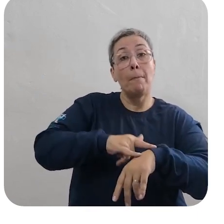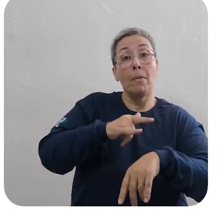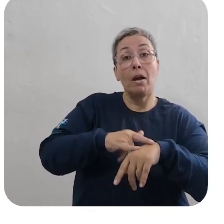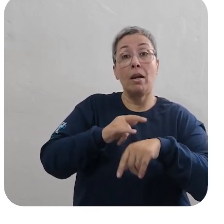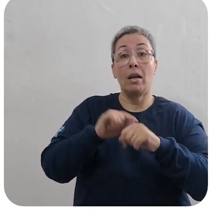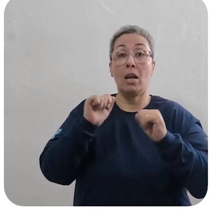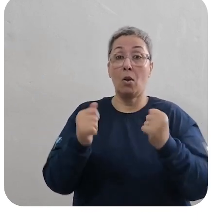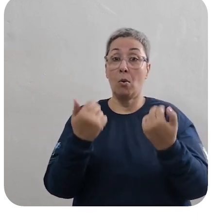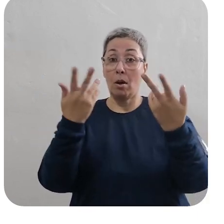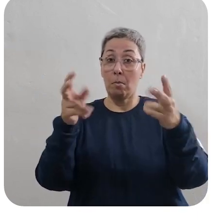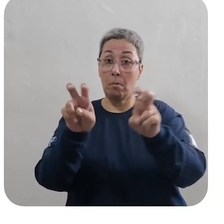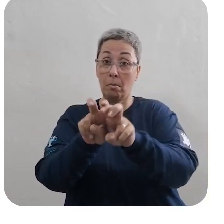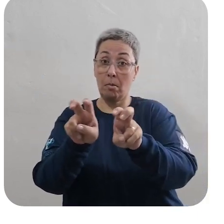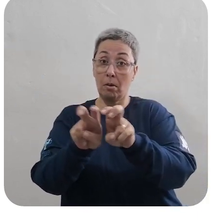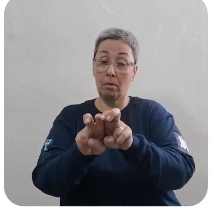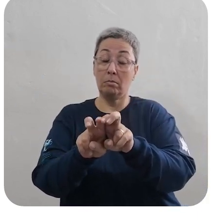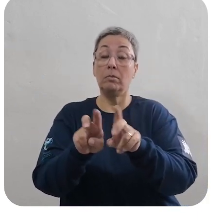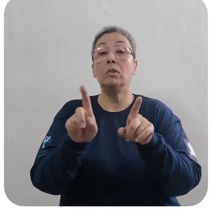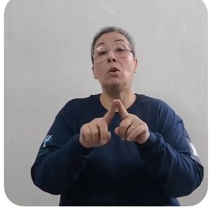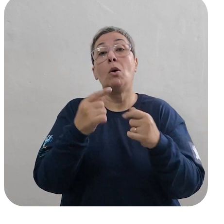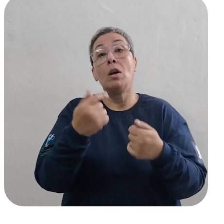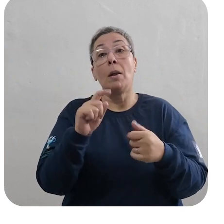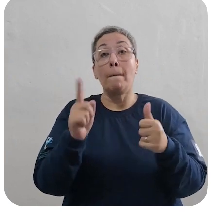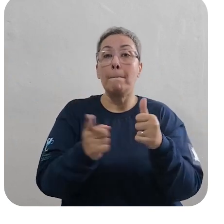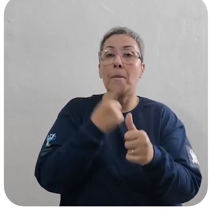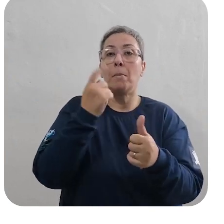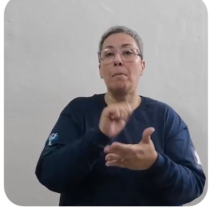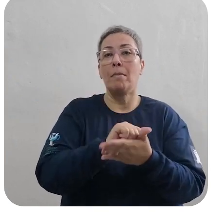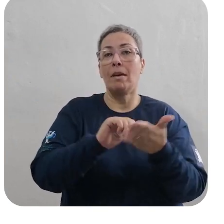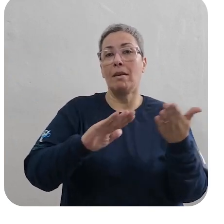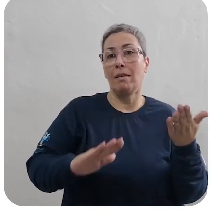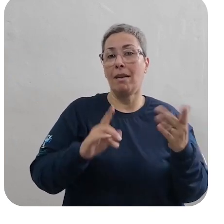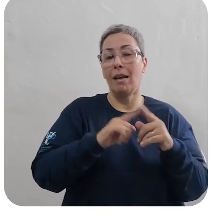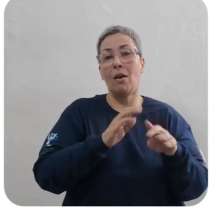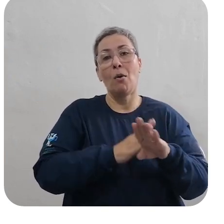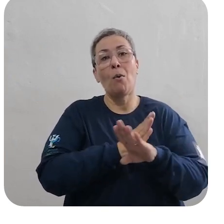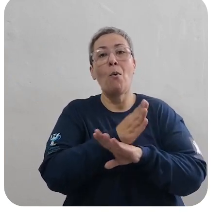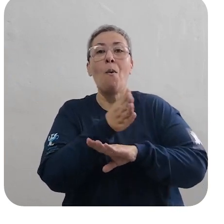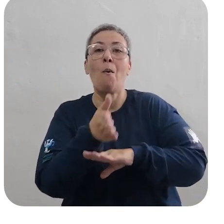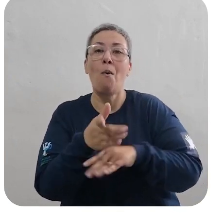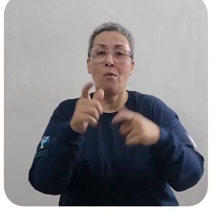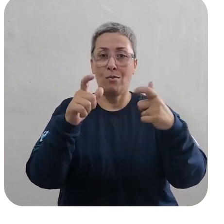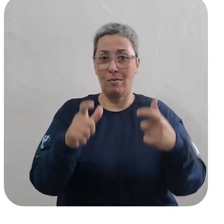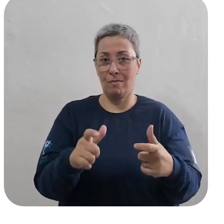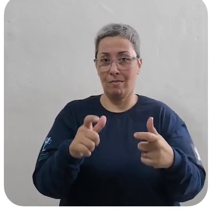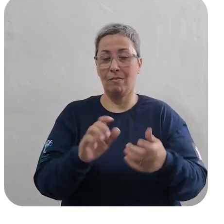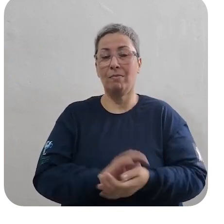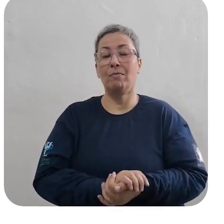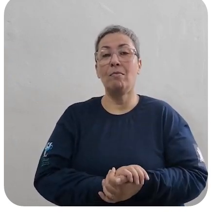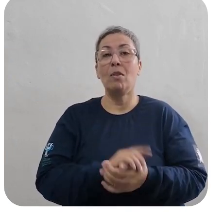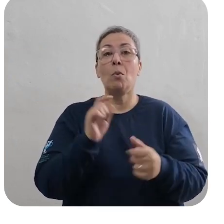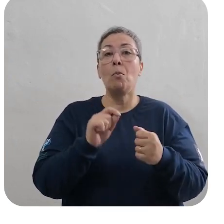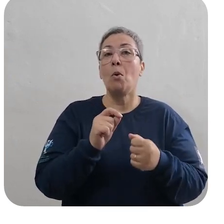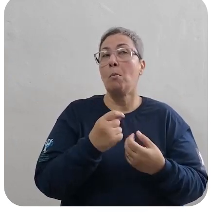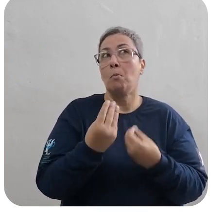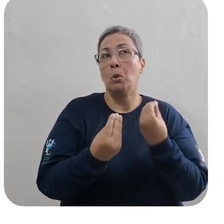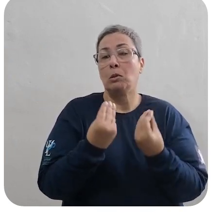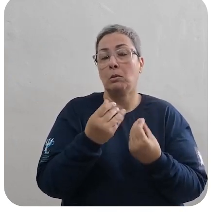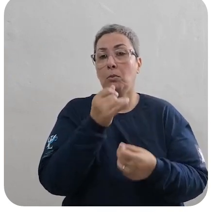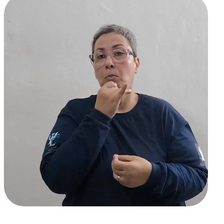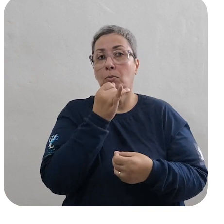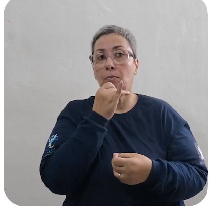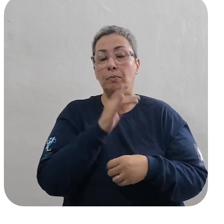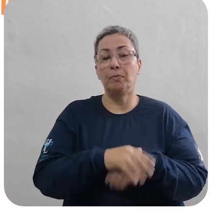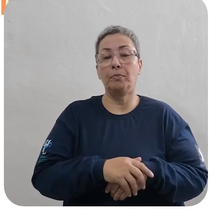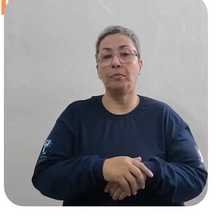e pátio, por exemplo, e assim, a primeira atividade é ir até esse local. Questões como: